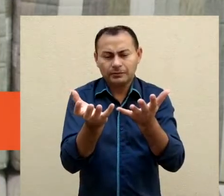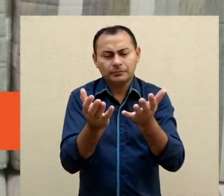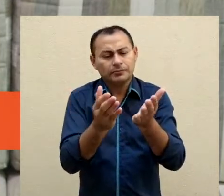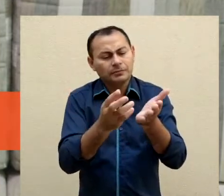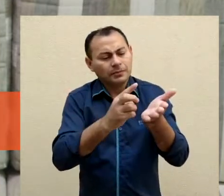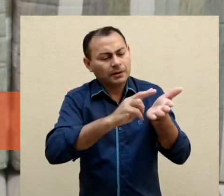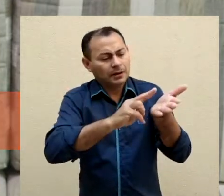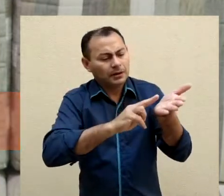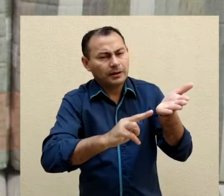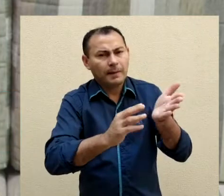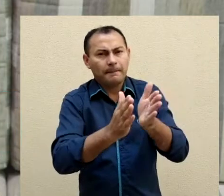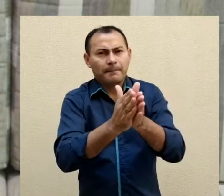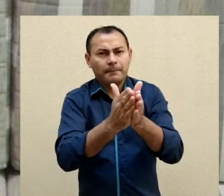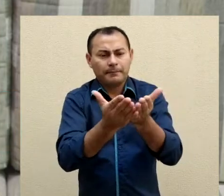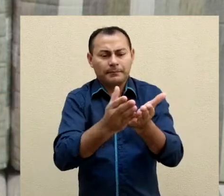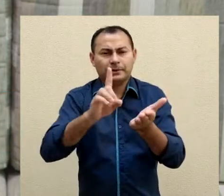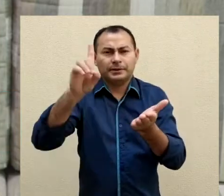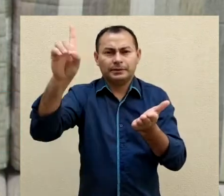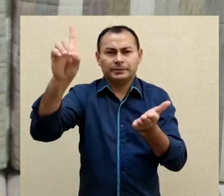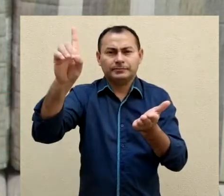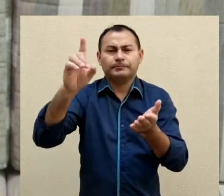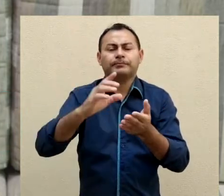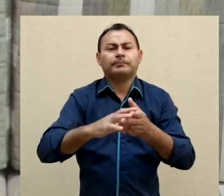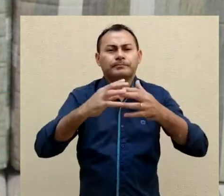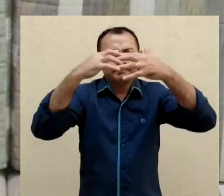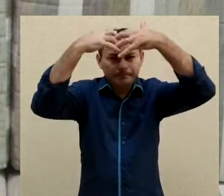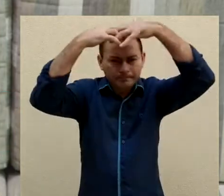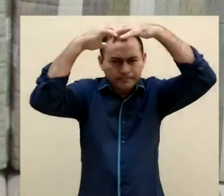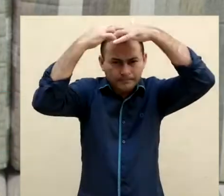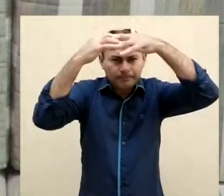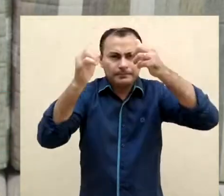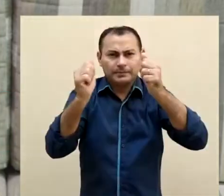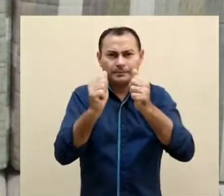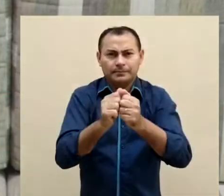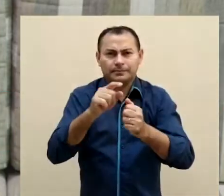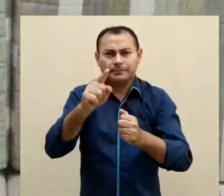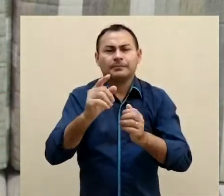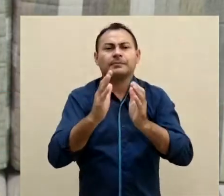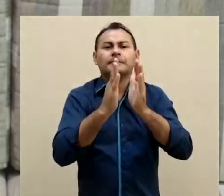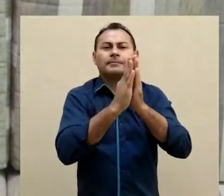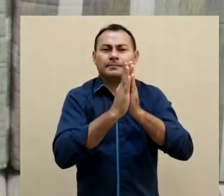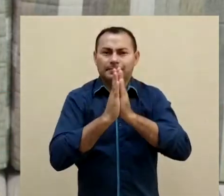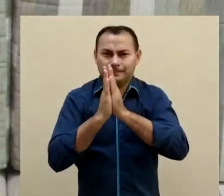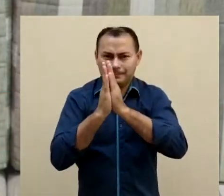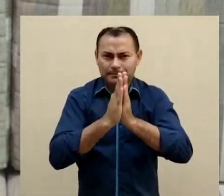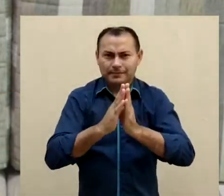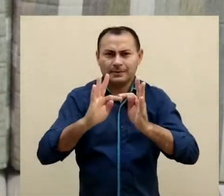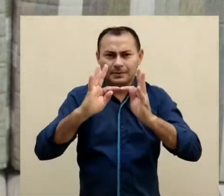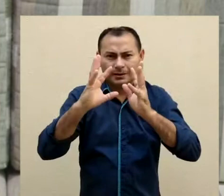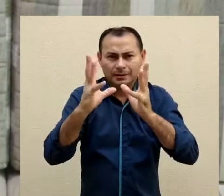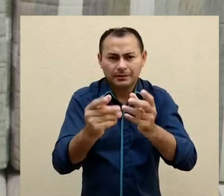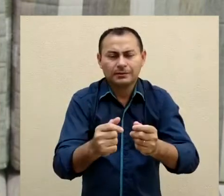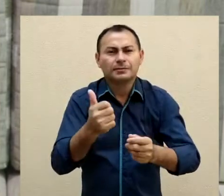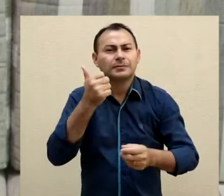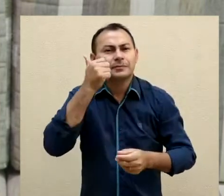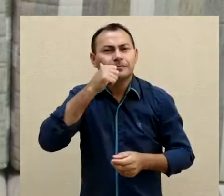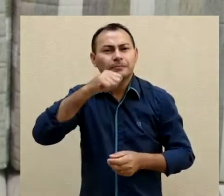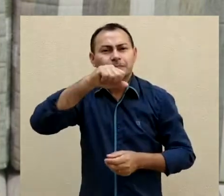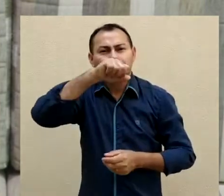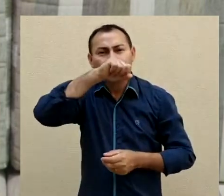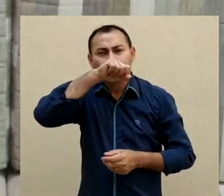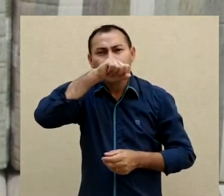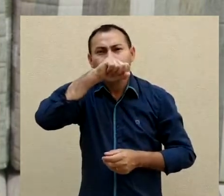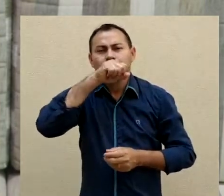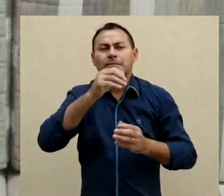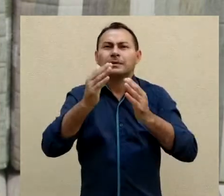o texto sagrado da Palavra de Deus para refletir com você e rezar por todas as